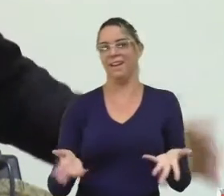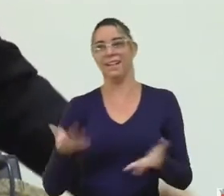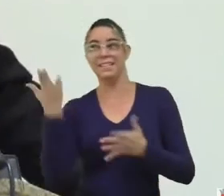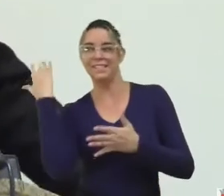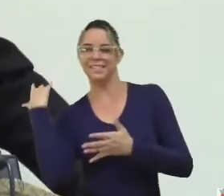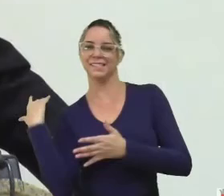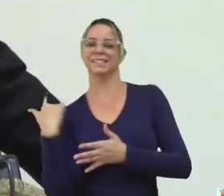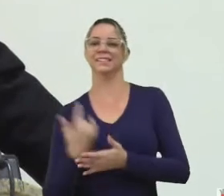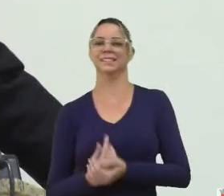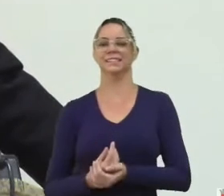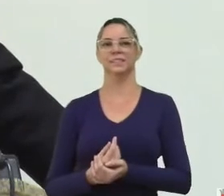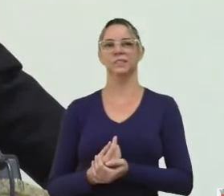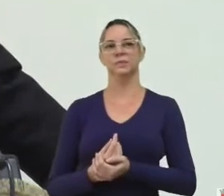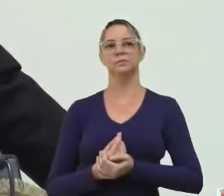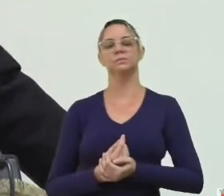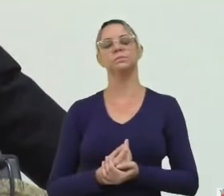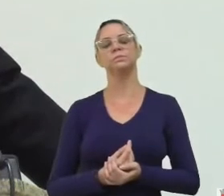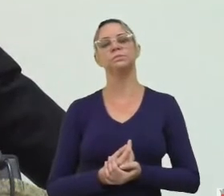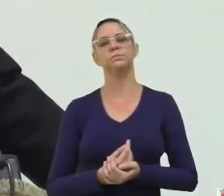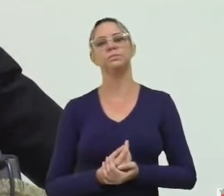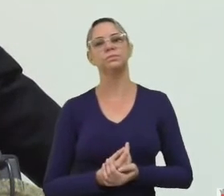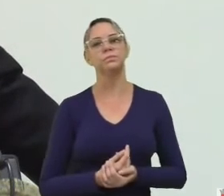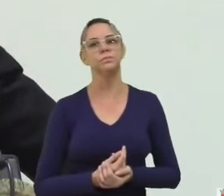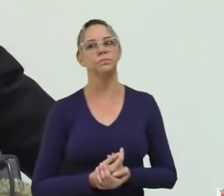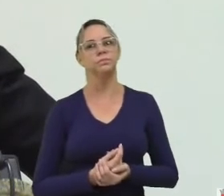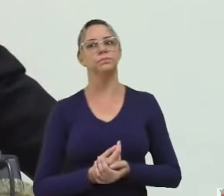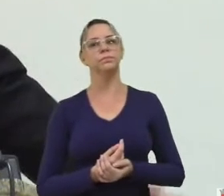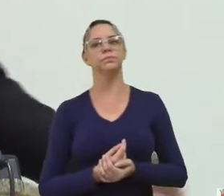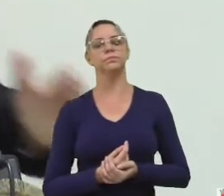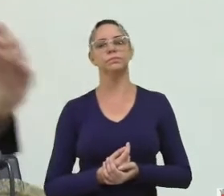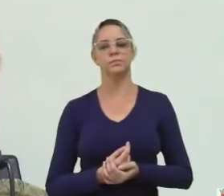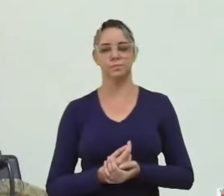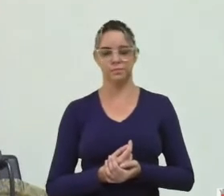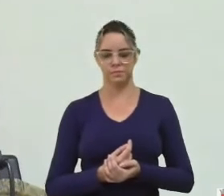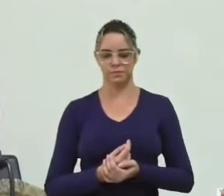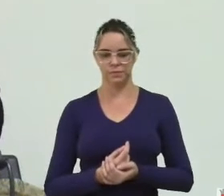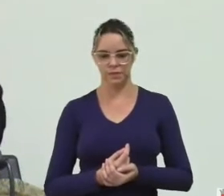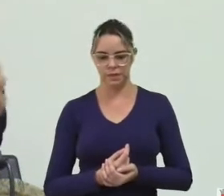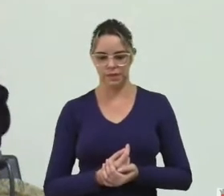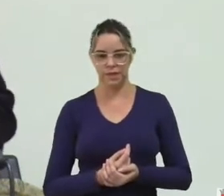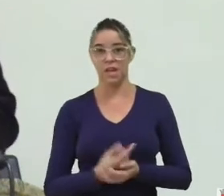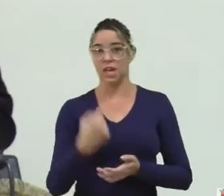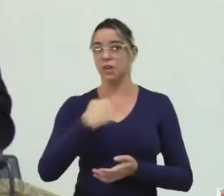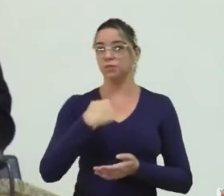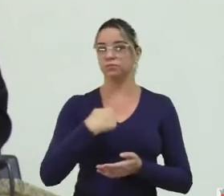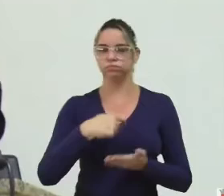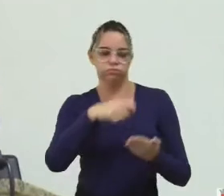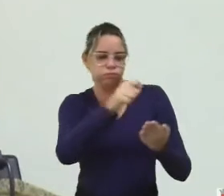Então, coloquei aqui um requerimento